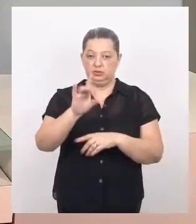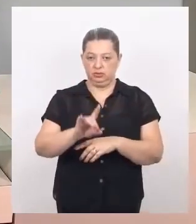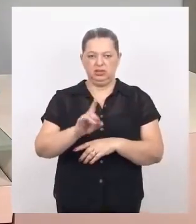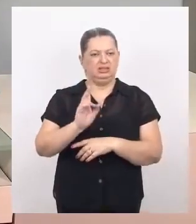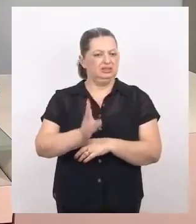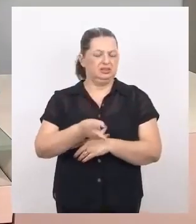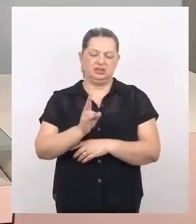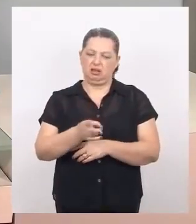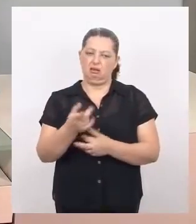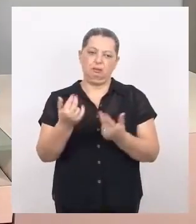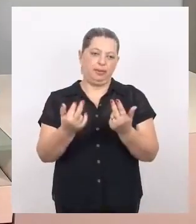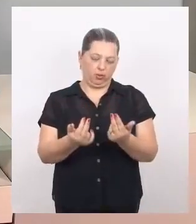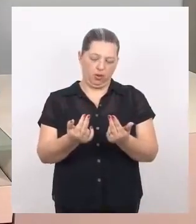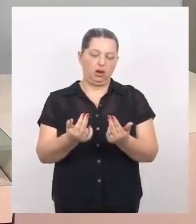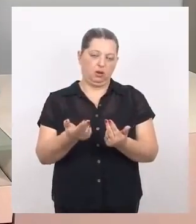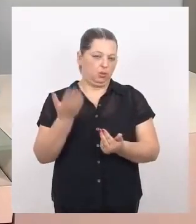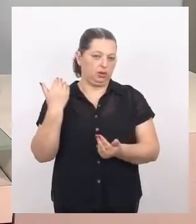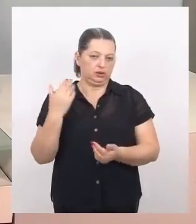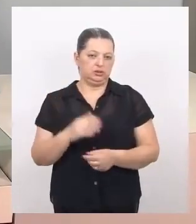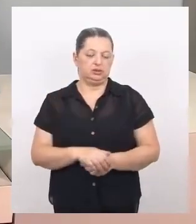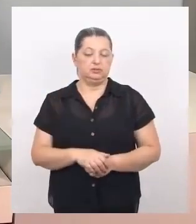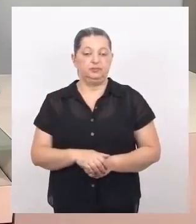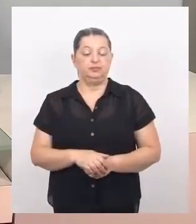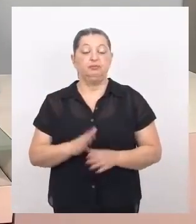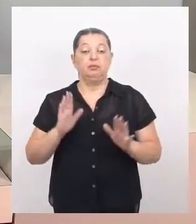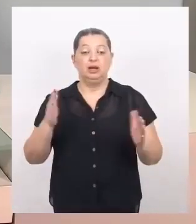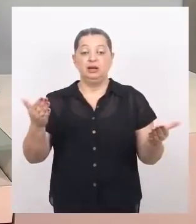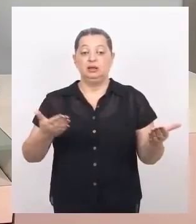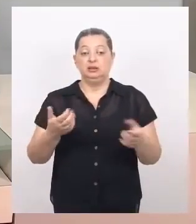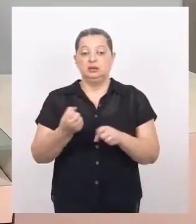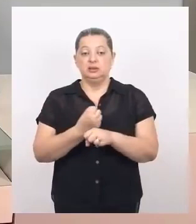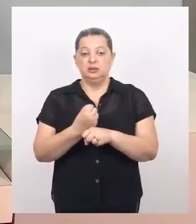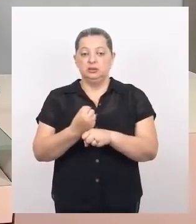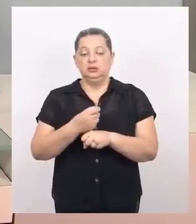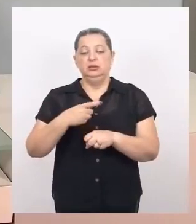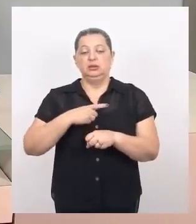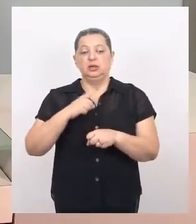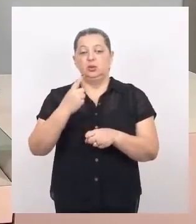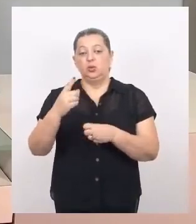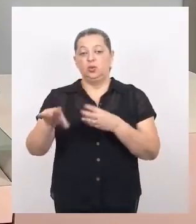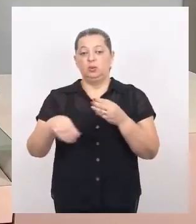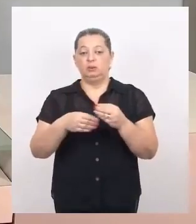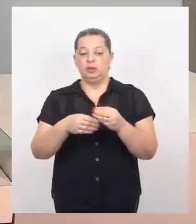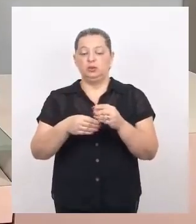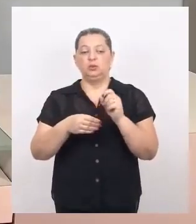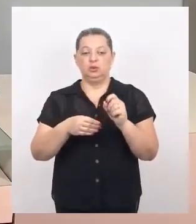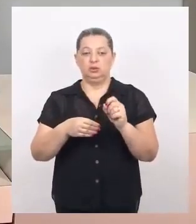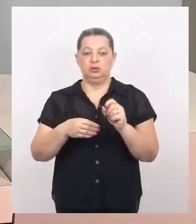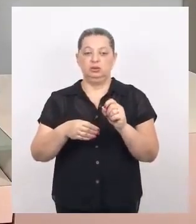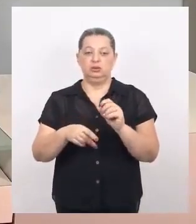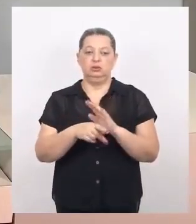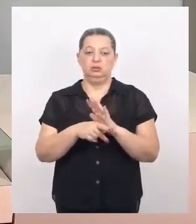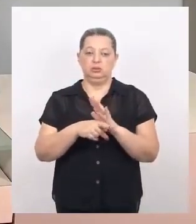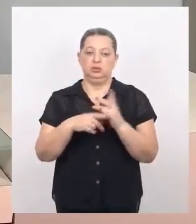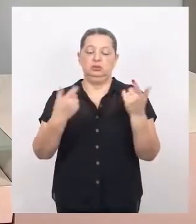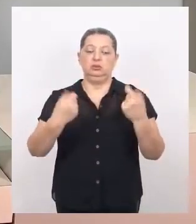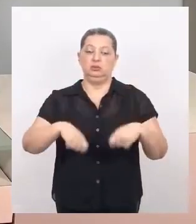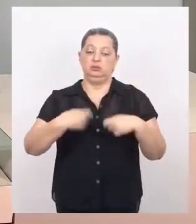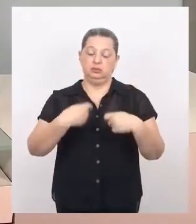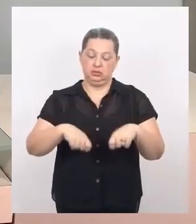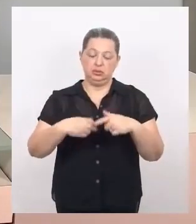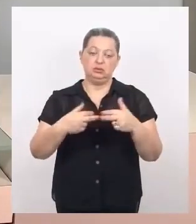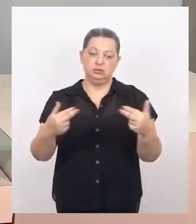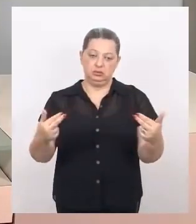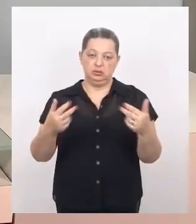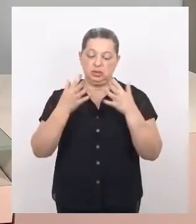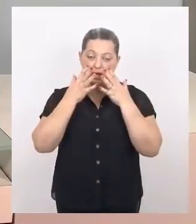foi, né, no período da atribuição. Esse ano a gente tem um complemento, que é mais um fator que a gente vai precisar da